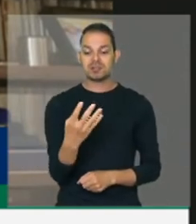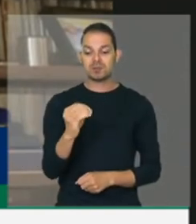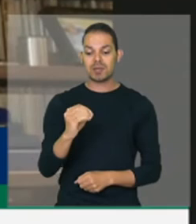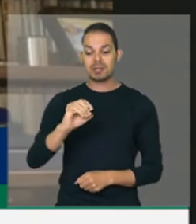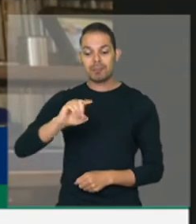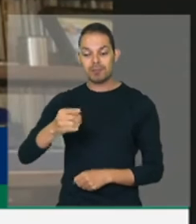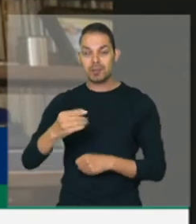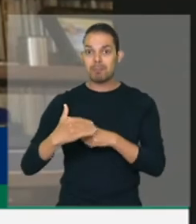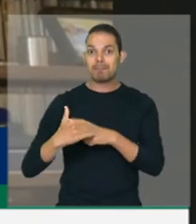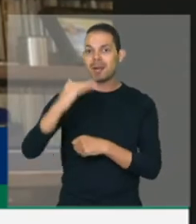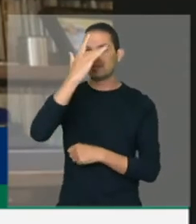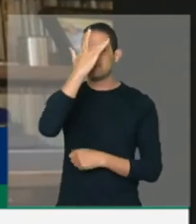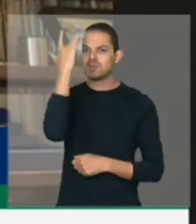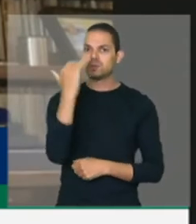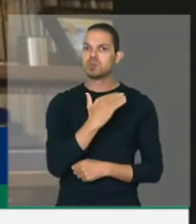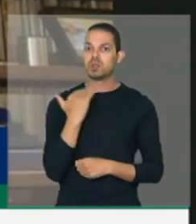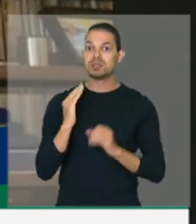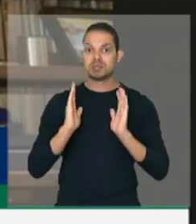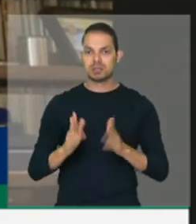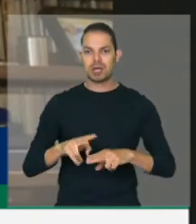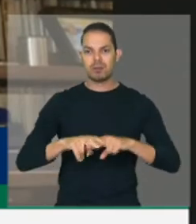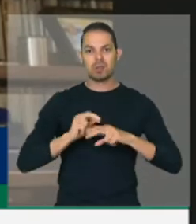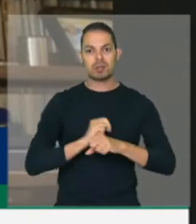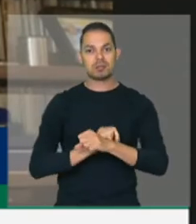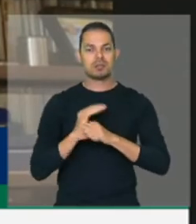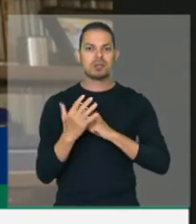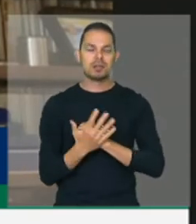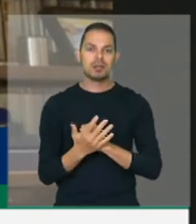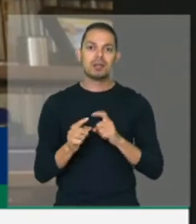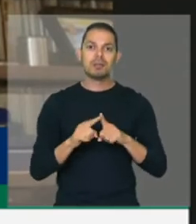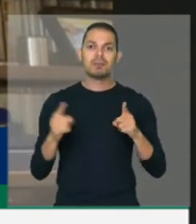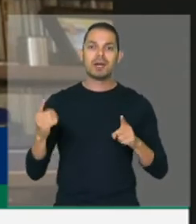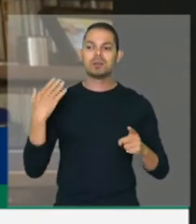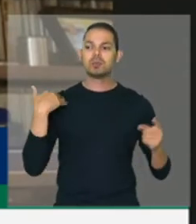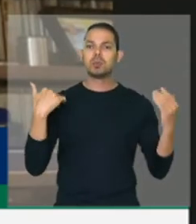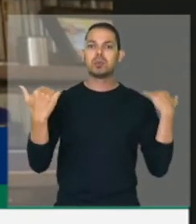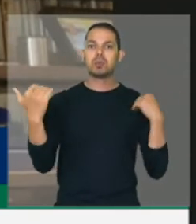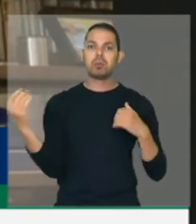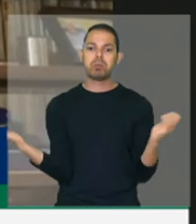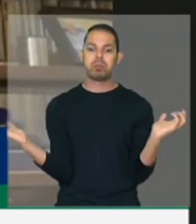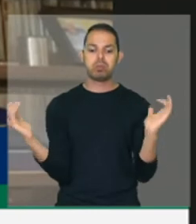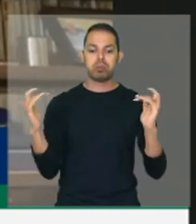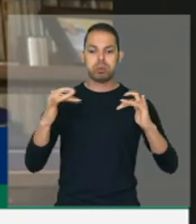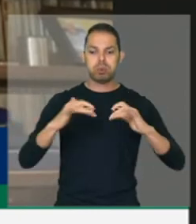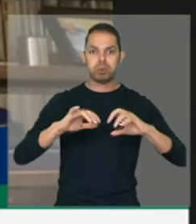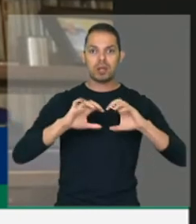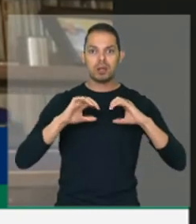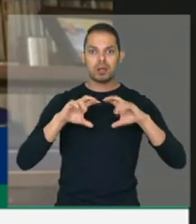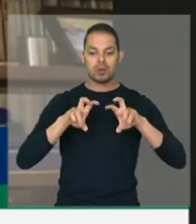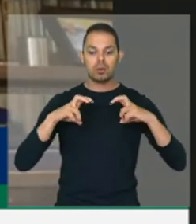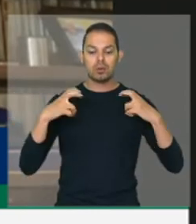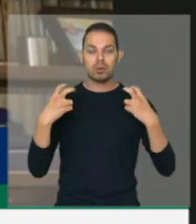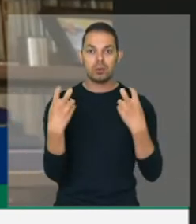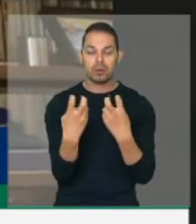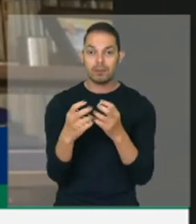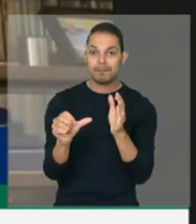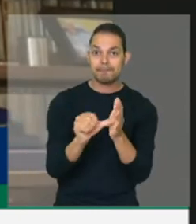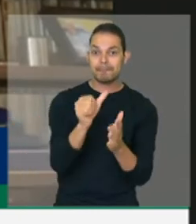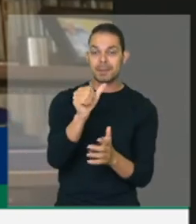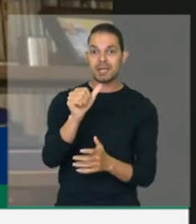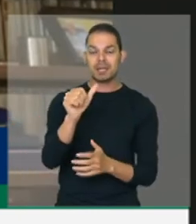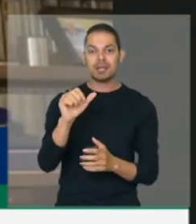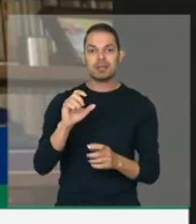240 mil vítimas da Covid-19. Mas somos chamados para opinar, em primeiro lugar, sobre uma decisão do Supremo, e